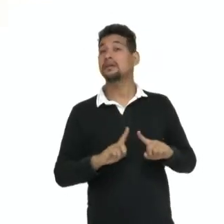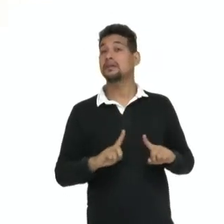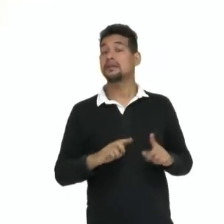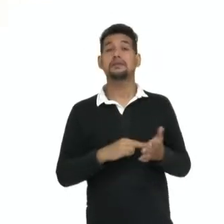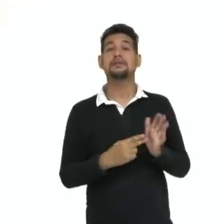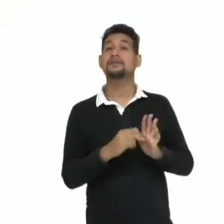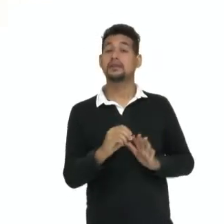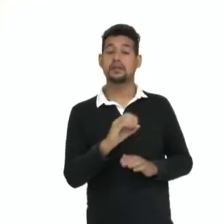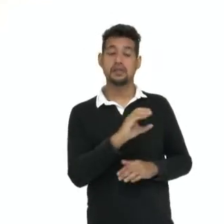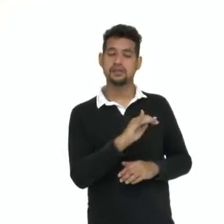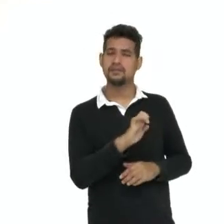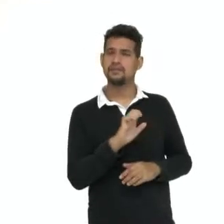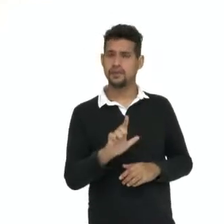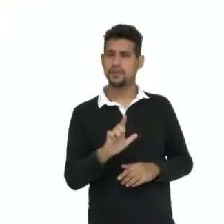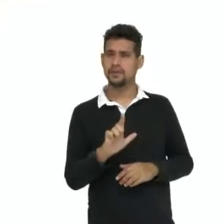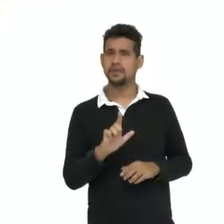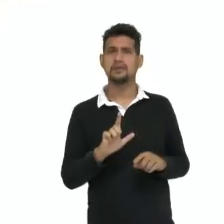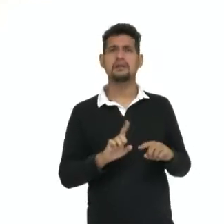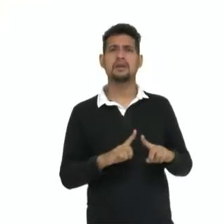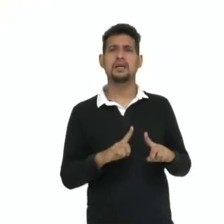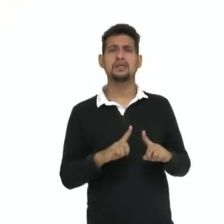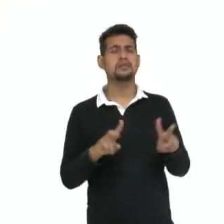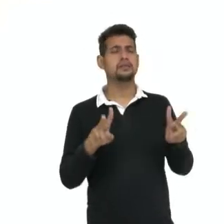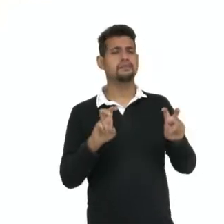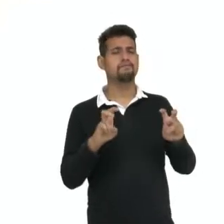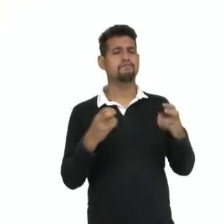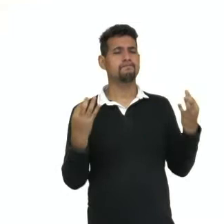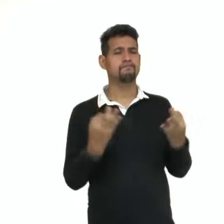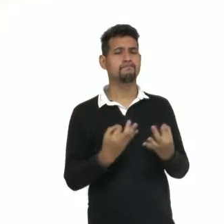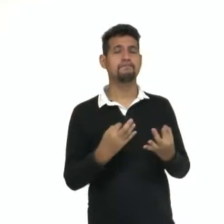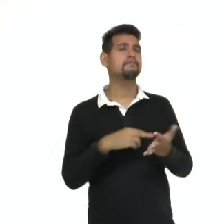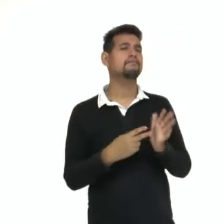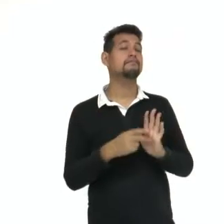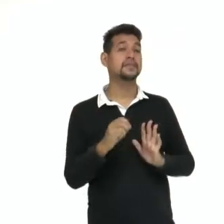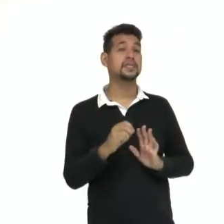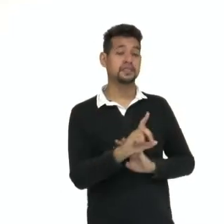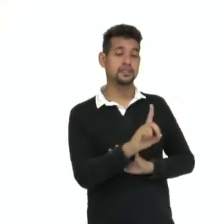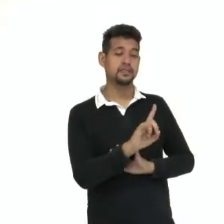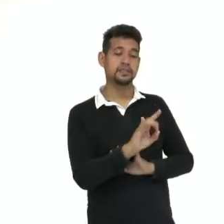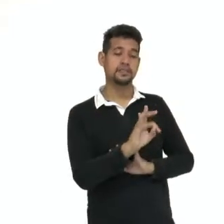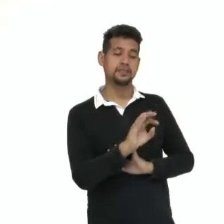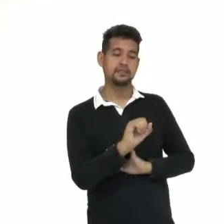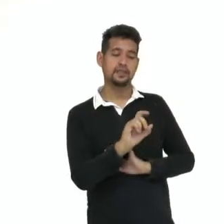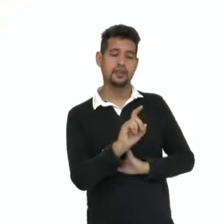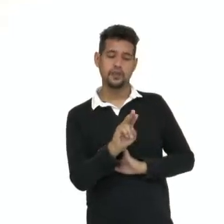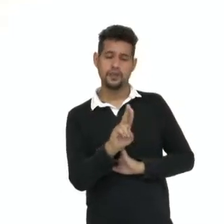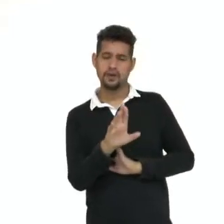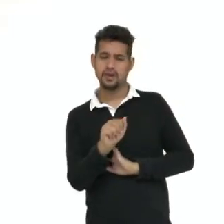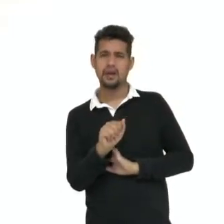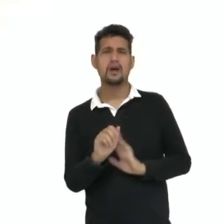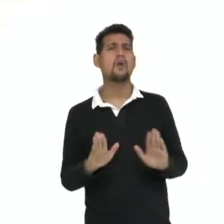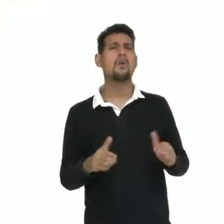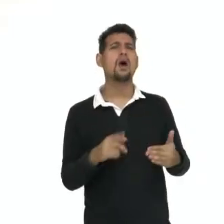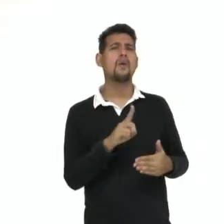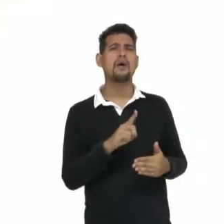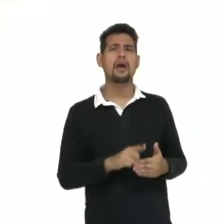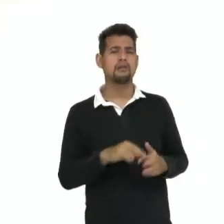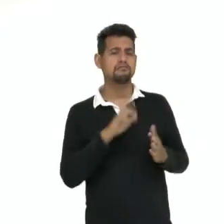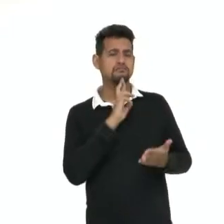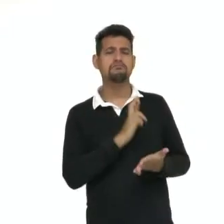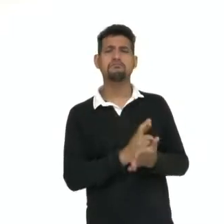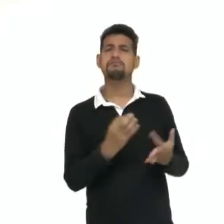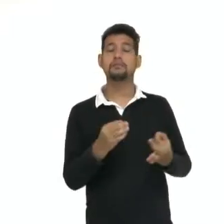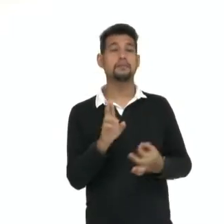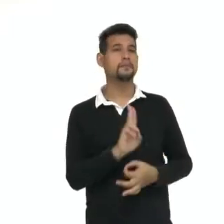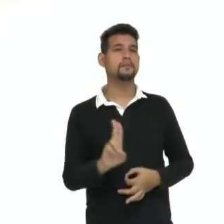sim civil-militar, e que o termo mais adequado para esse período é a ditadura civil-militar. Qual seria a justificativa para